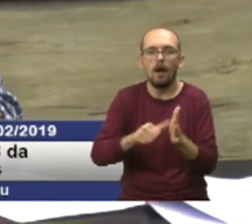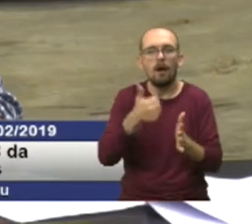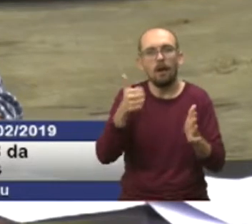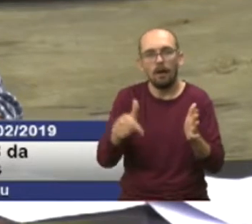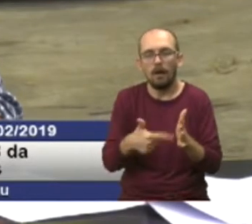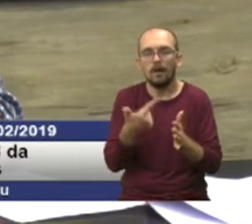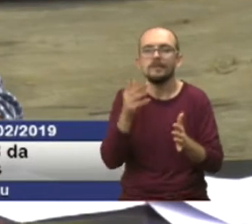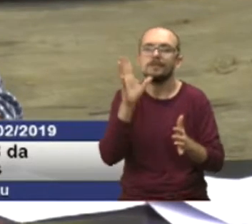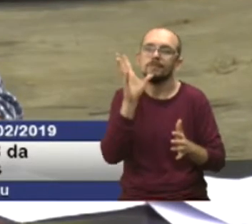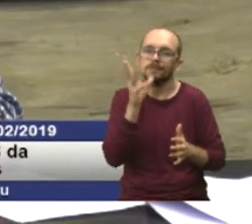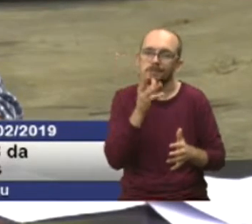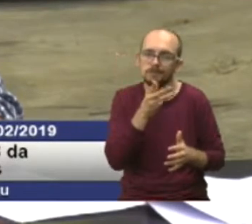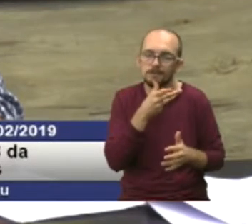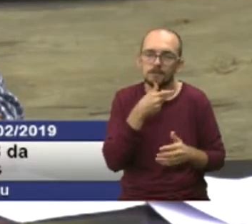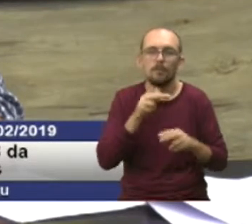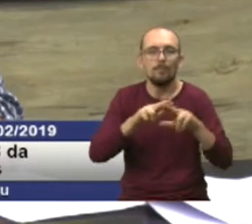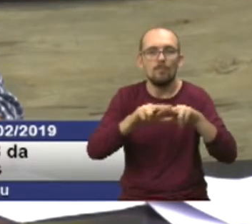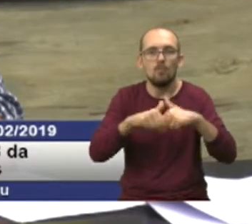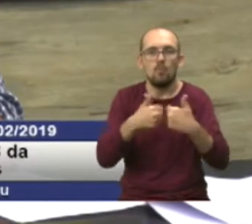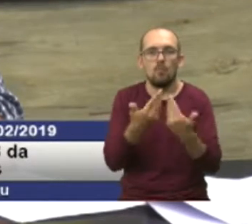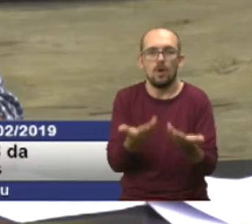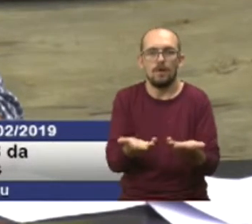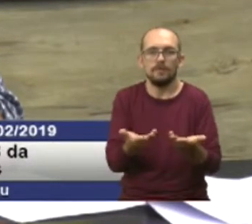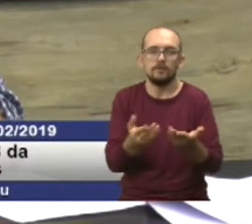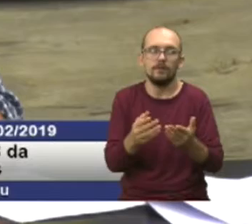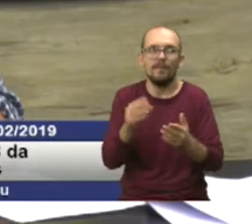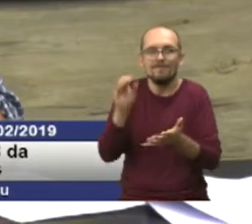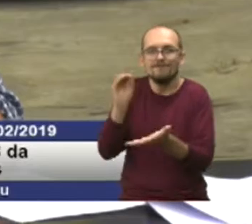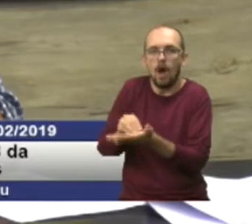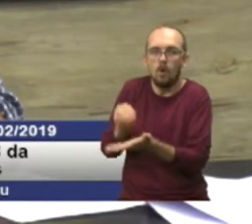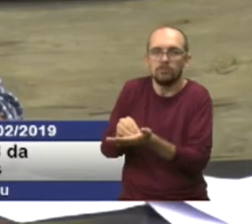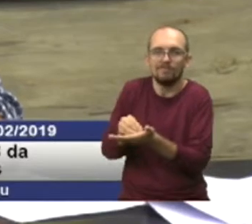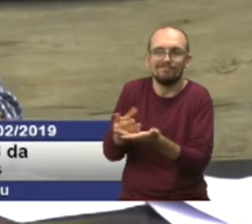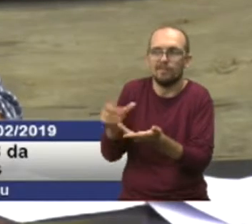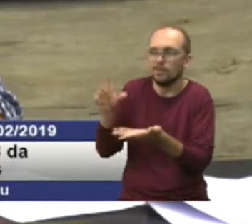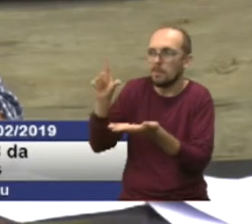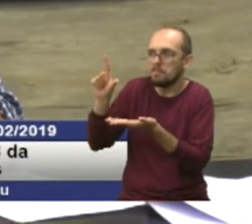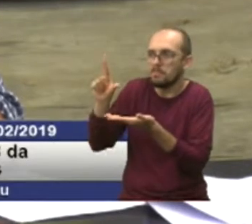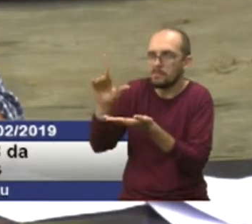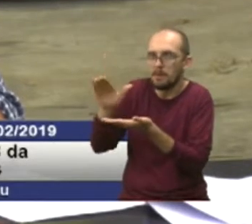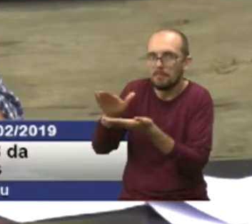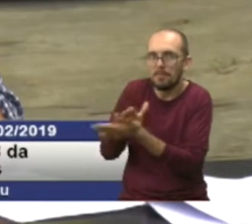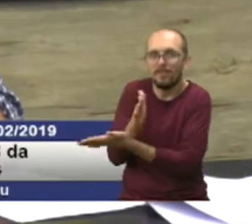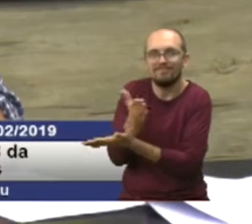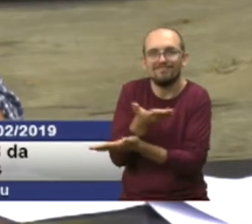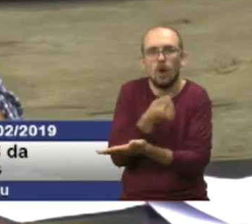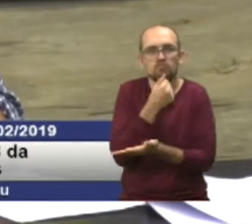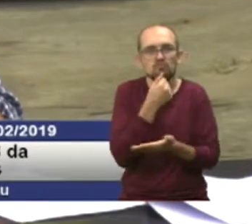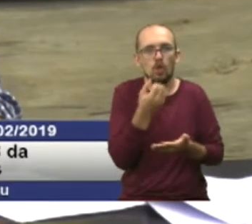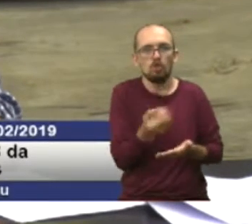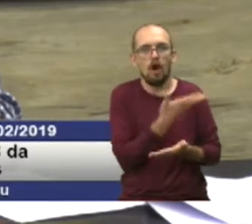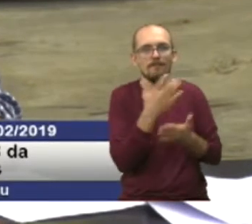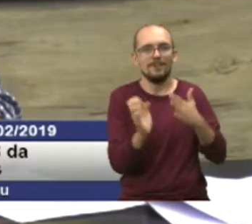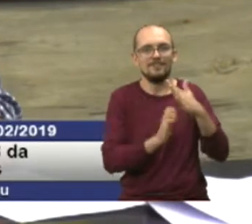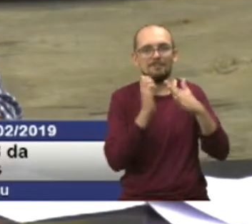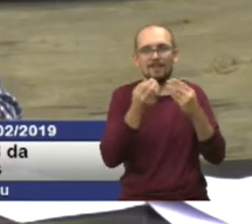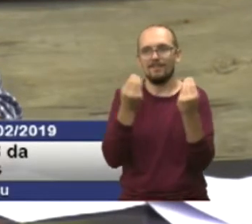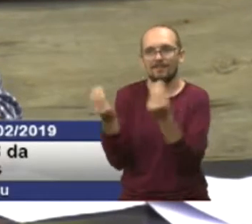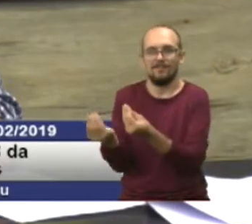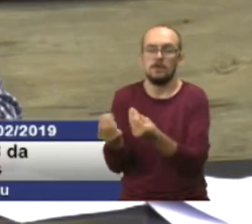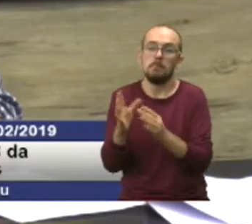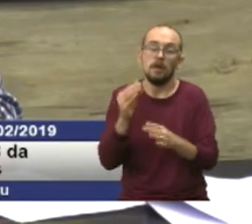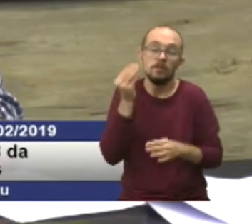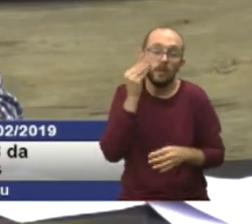produtos. Mas a gente está fazendo o máximo do possível para que todos esses problemas sejam